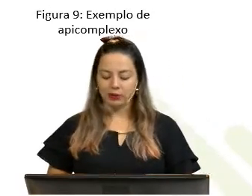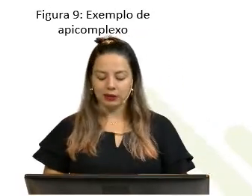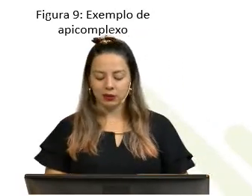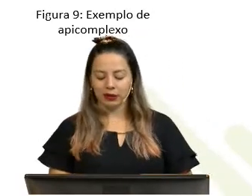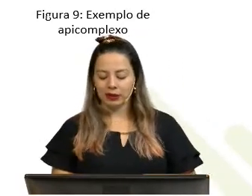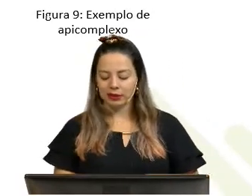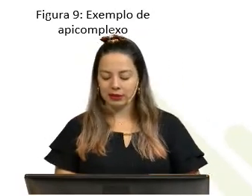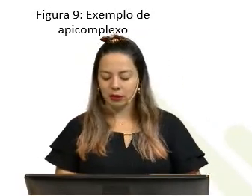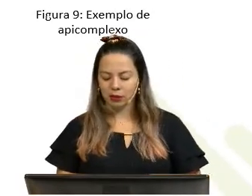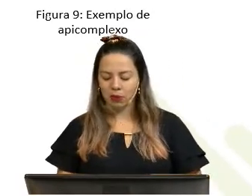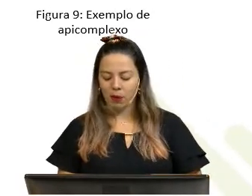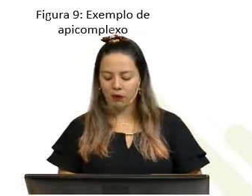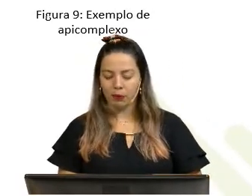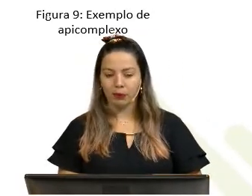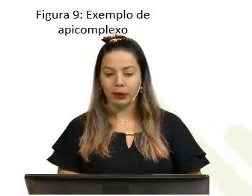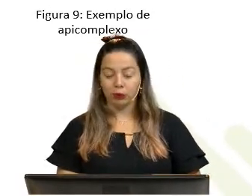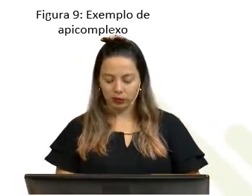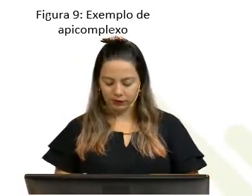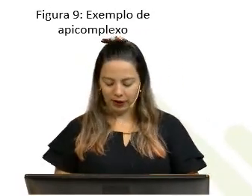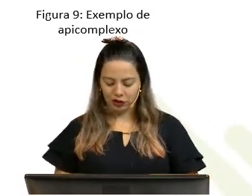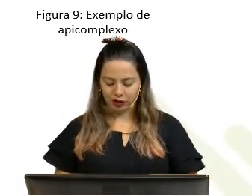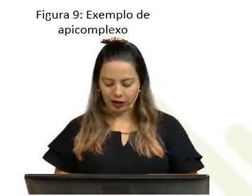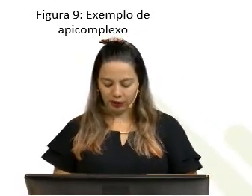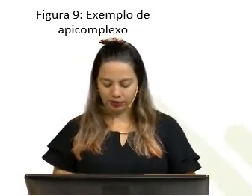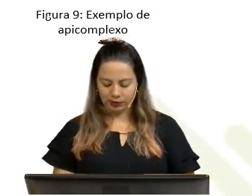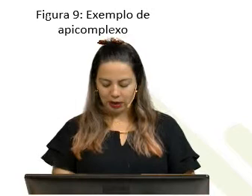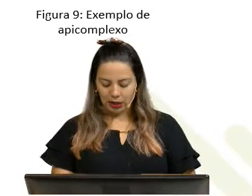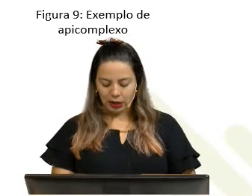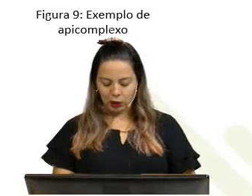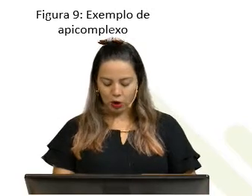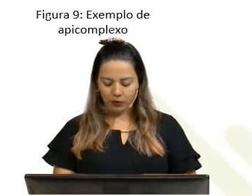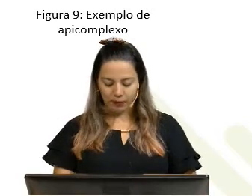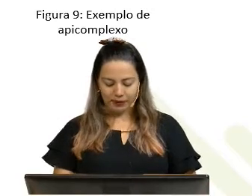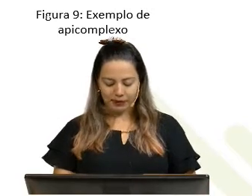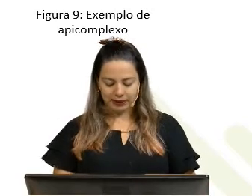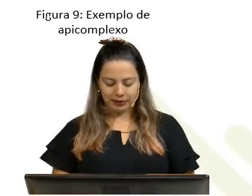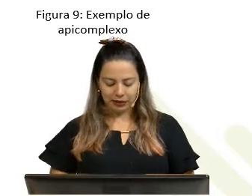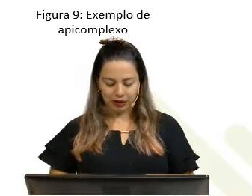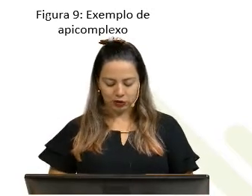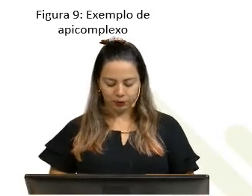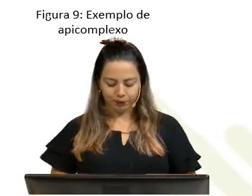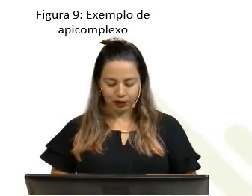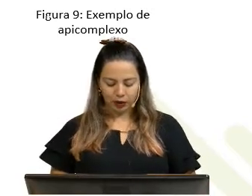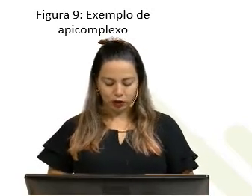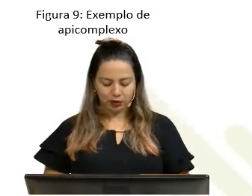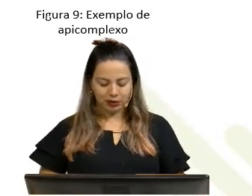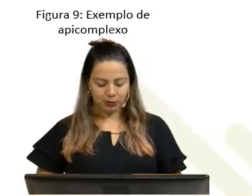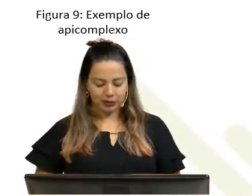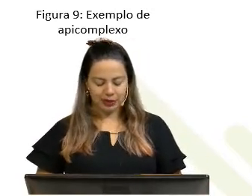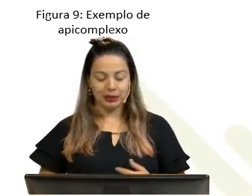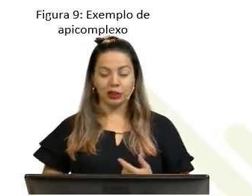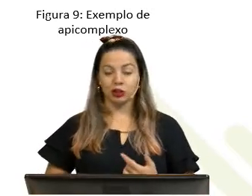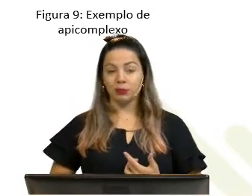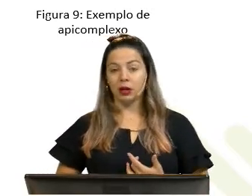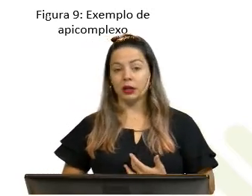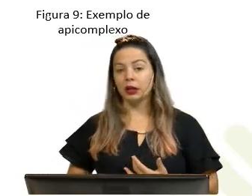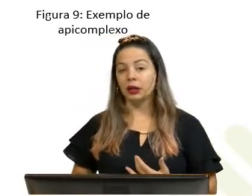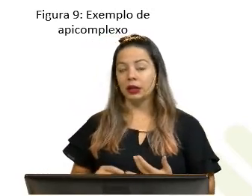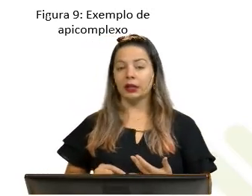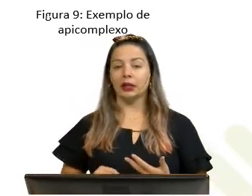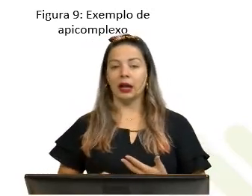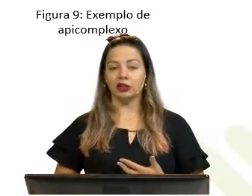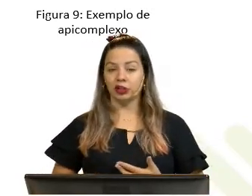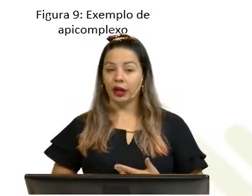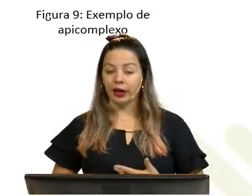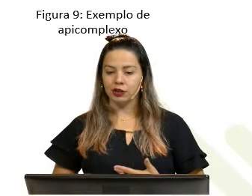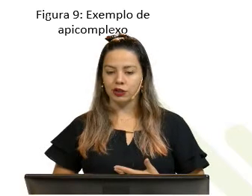são aqueles que se locomovem por meio dos flagelo e como representante nós temos as leishmaniose e